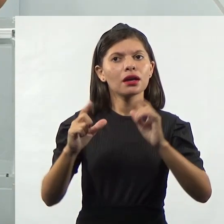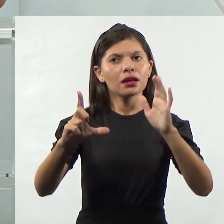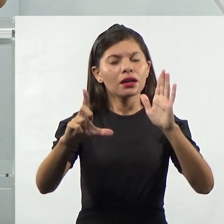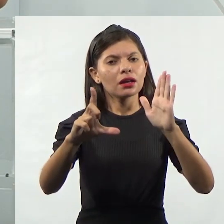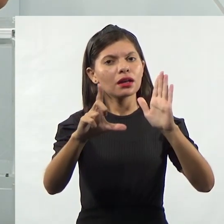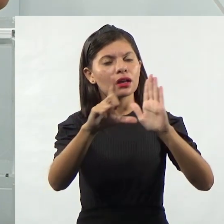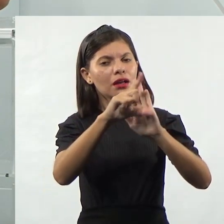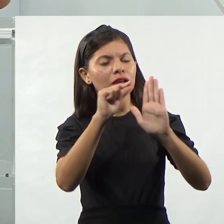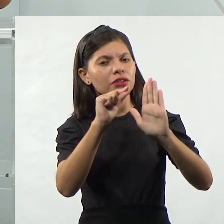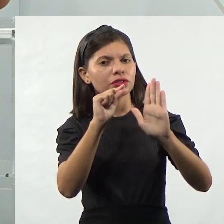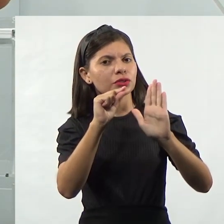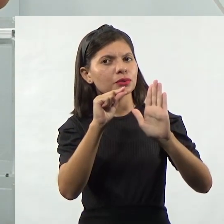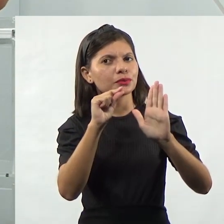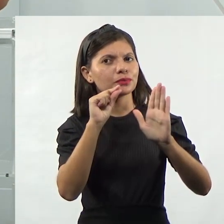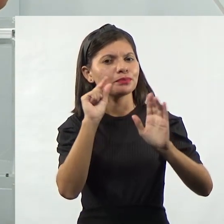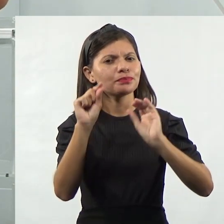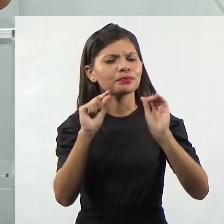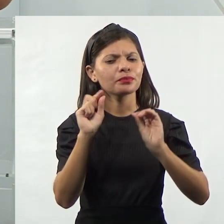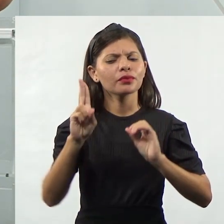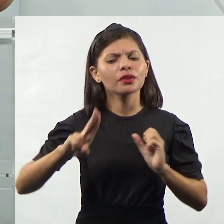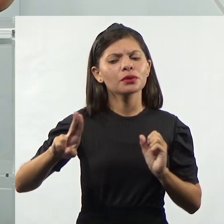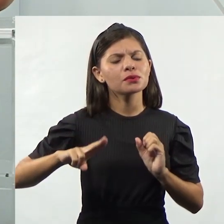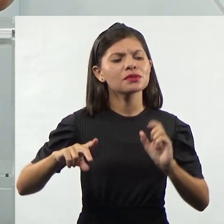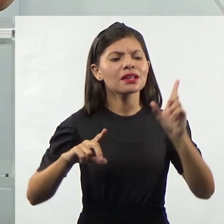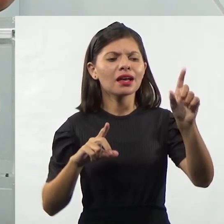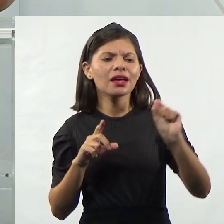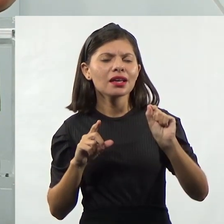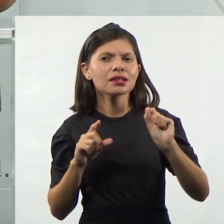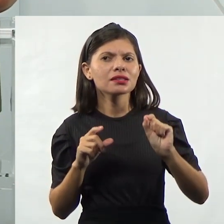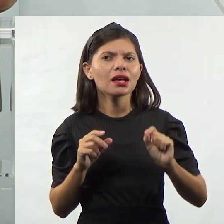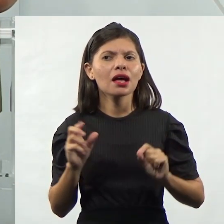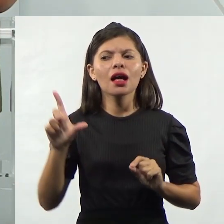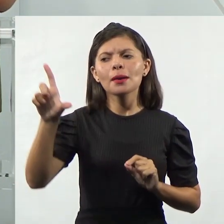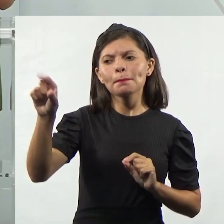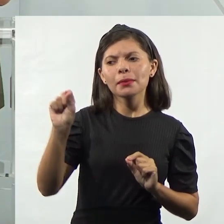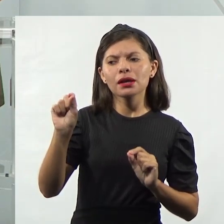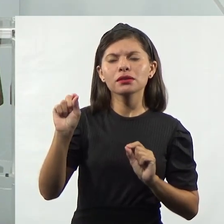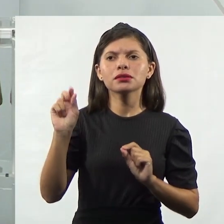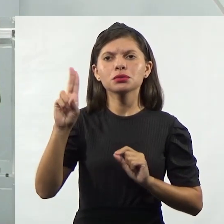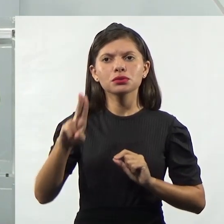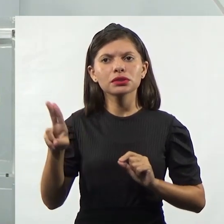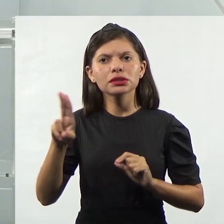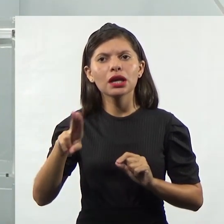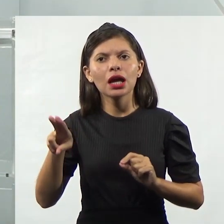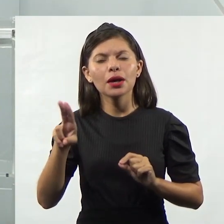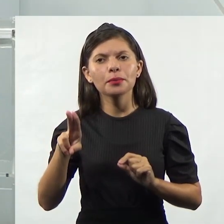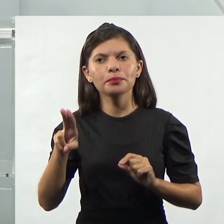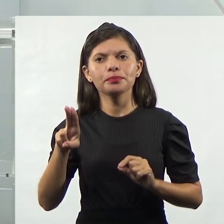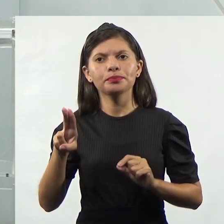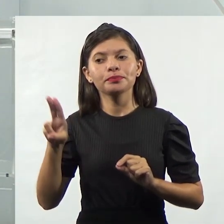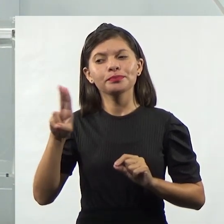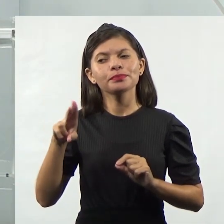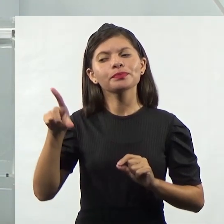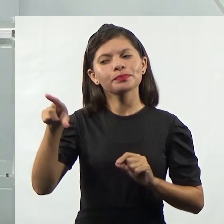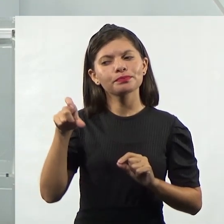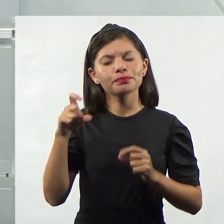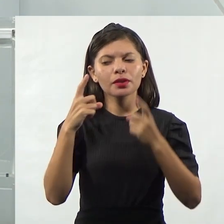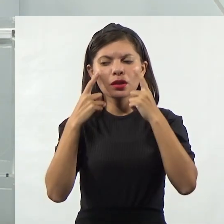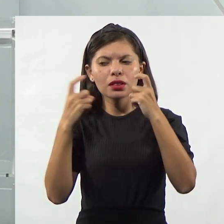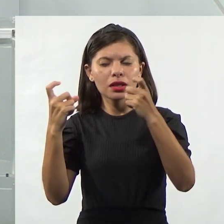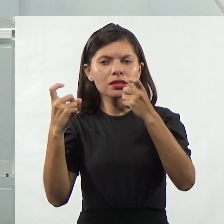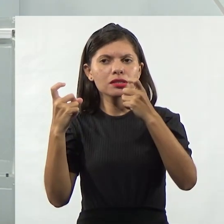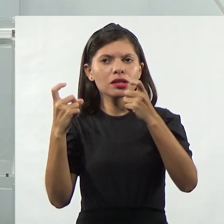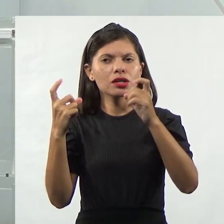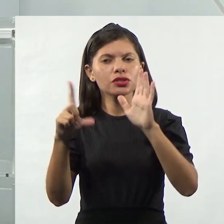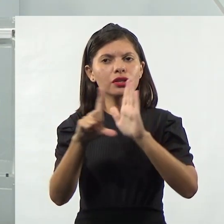aqui da 8666 é mais interessante, então eu vou usar a 8666 aqui, mas por outro lado, esse outro ponto já é